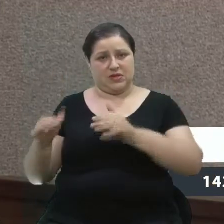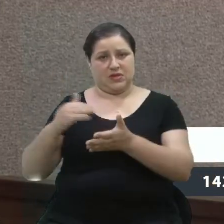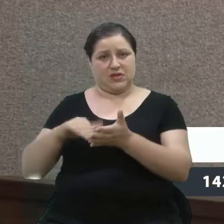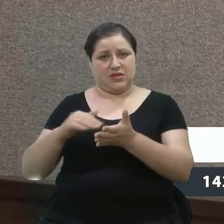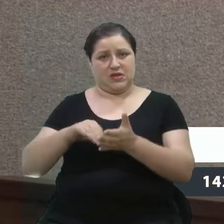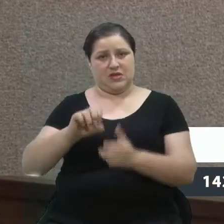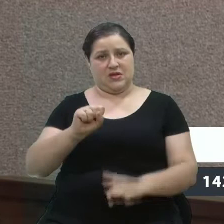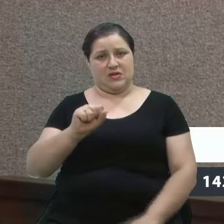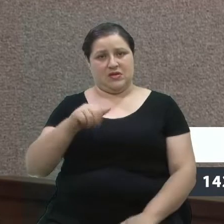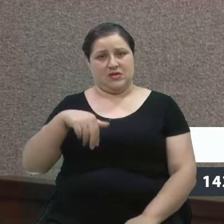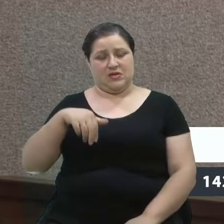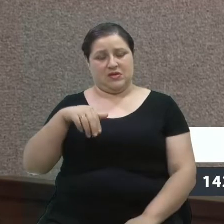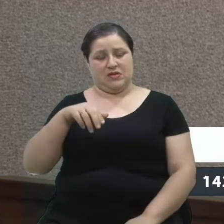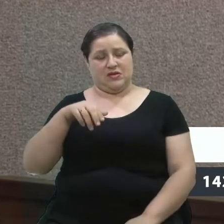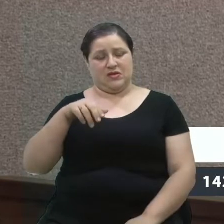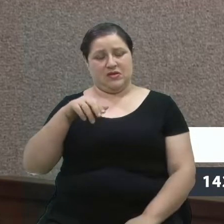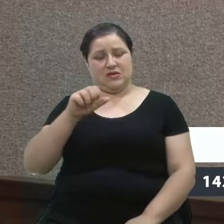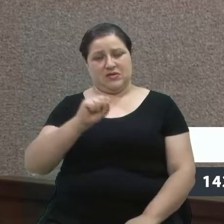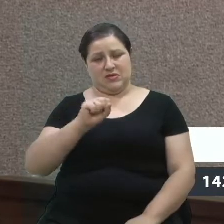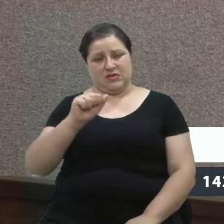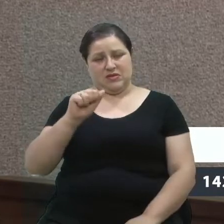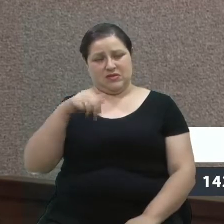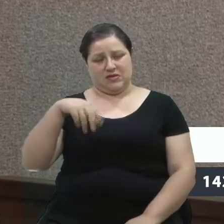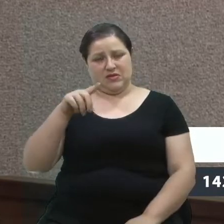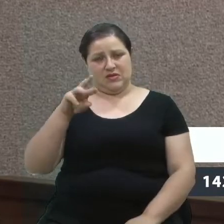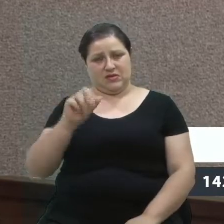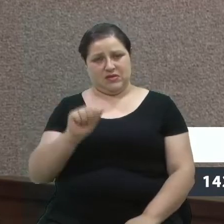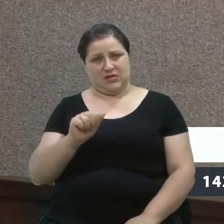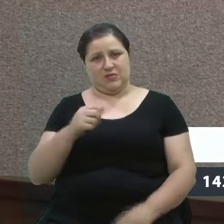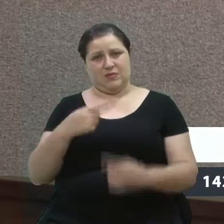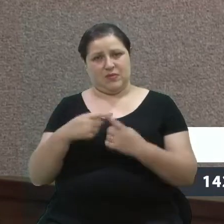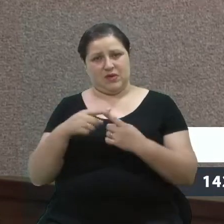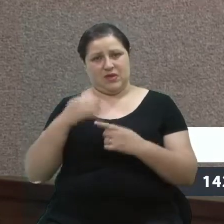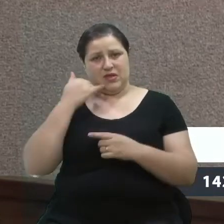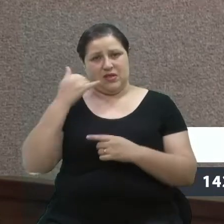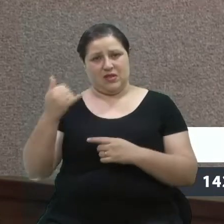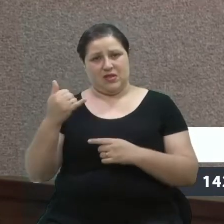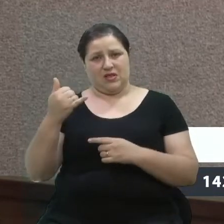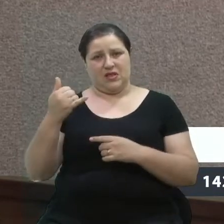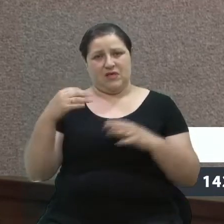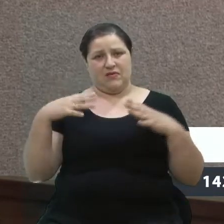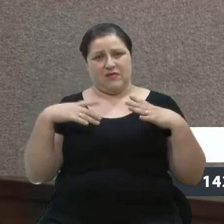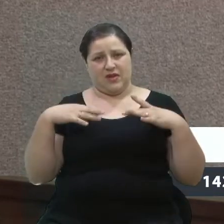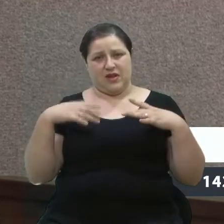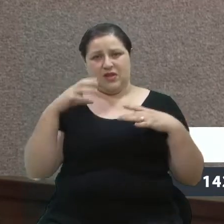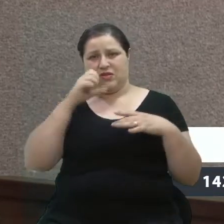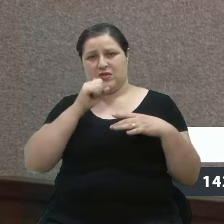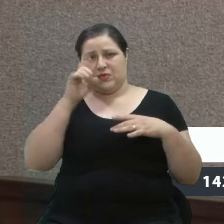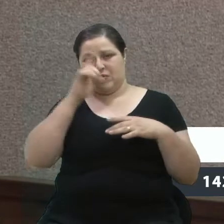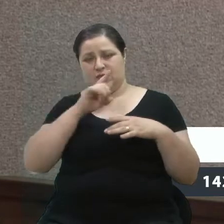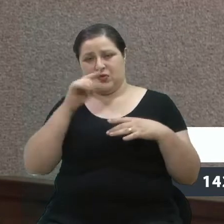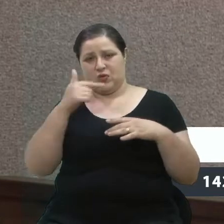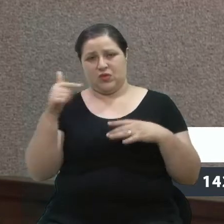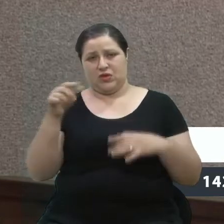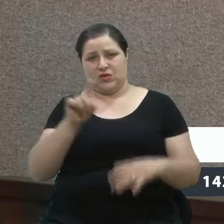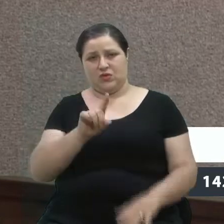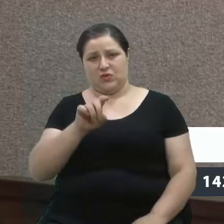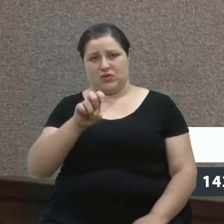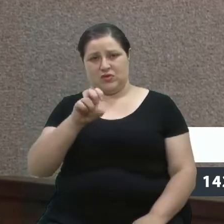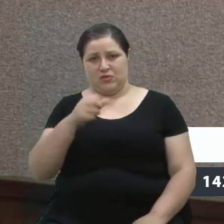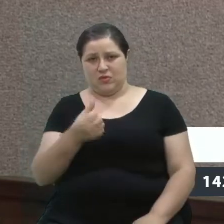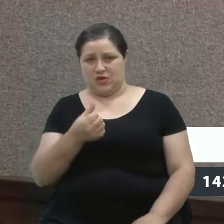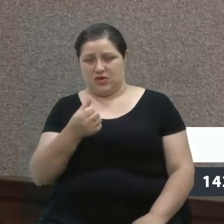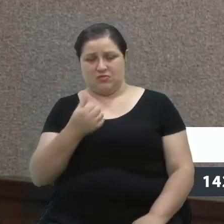Sandra com esse retorno que ela me deu, porque o 156 no fim de semana e no feriado não estava funcionando. Então, por óbvio, a gente teve